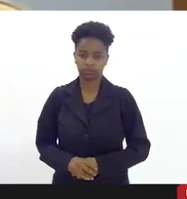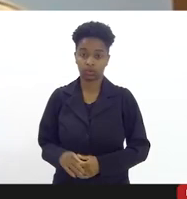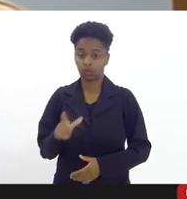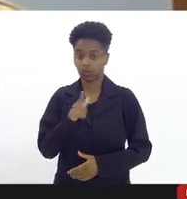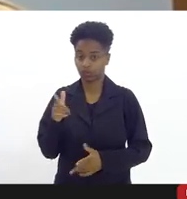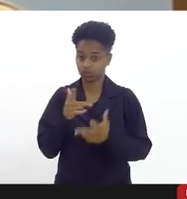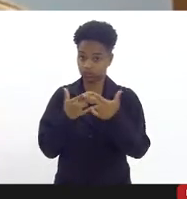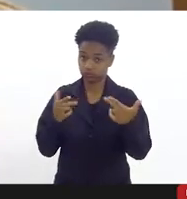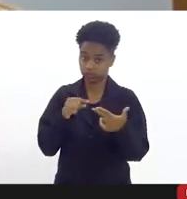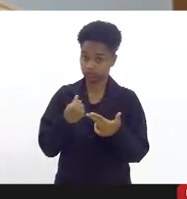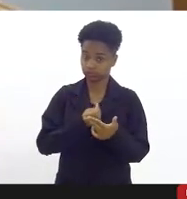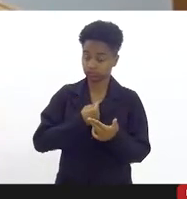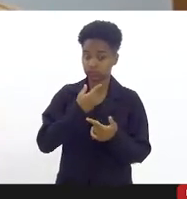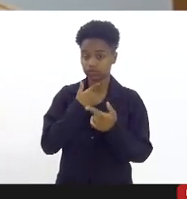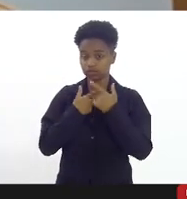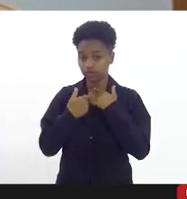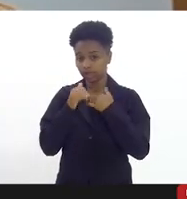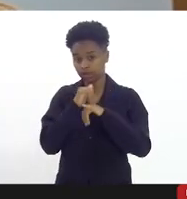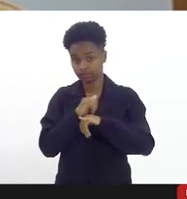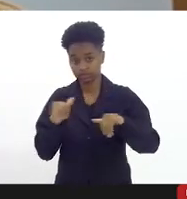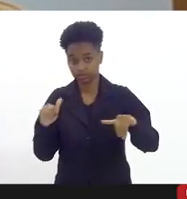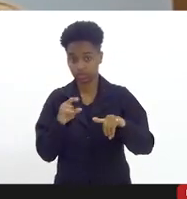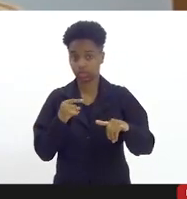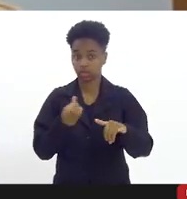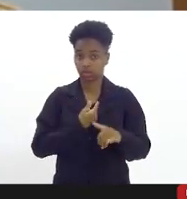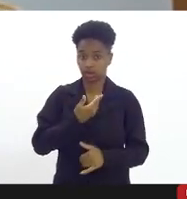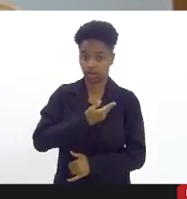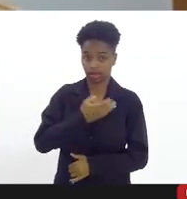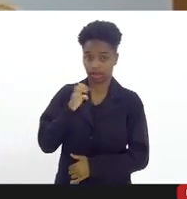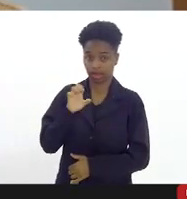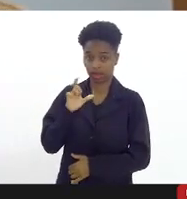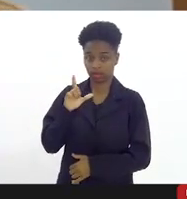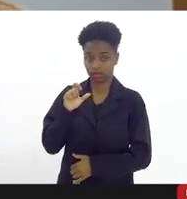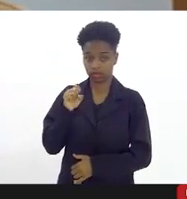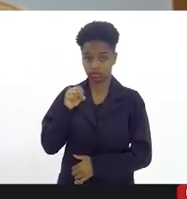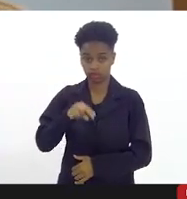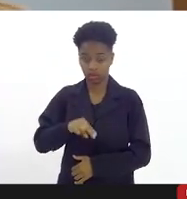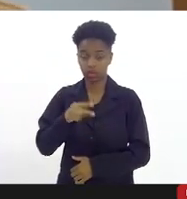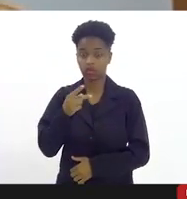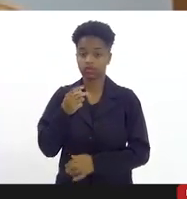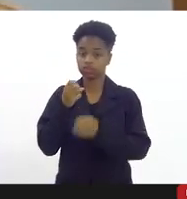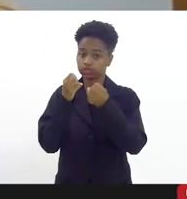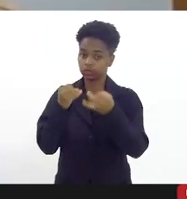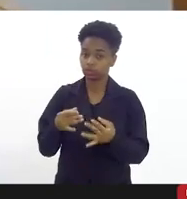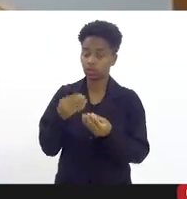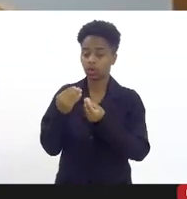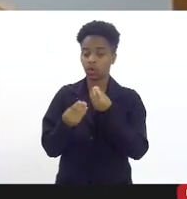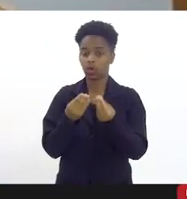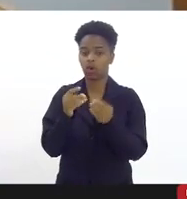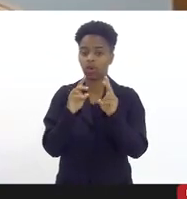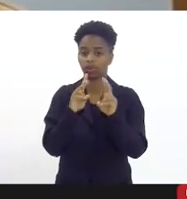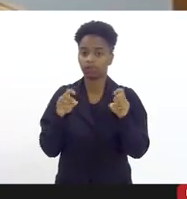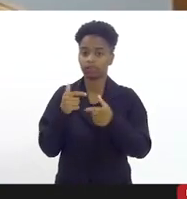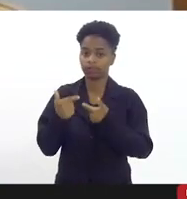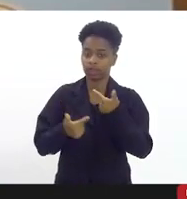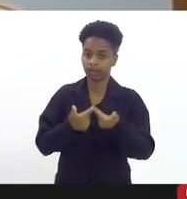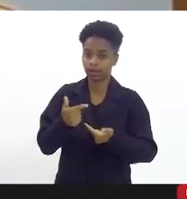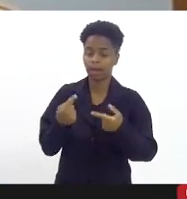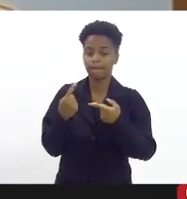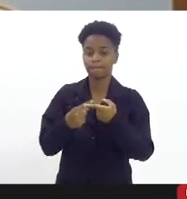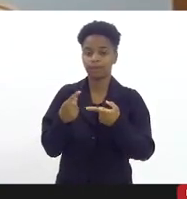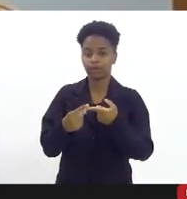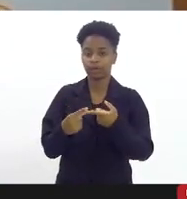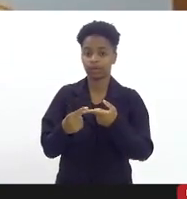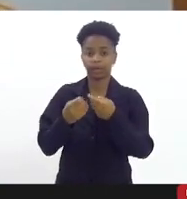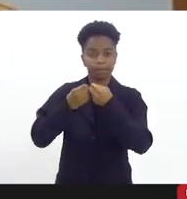gostaríamos de dizer que o nosso companheiro Elson colocou na dimensão do trabalho que é o problema da desregulamentação